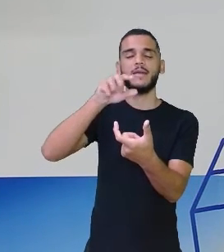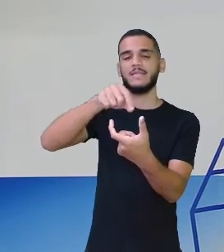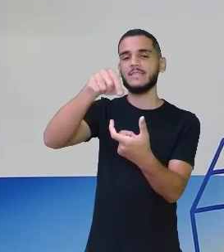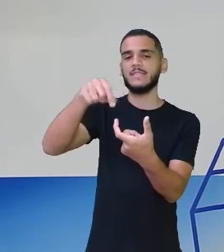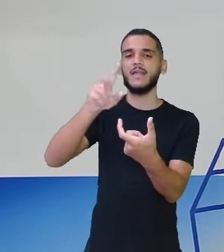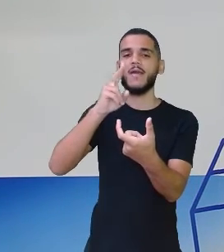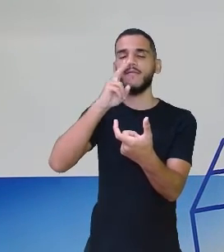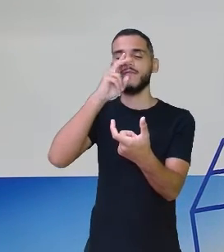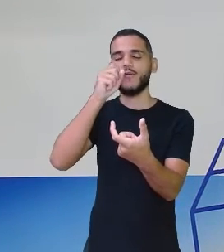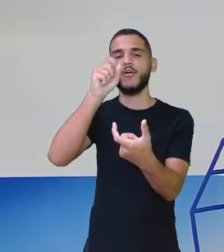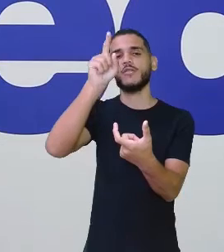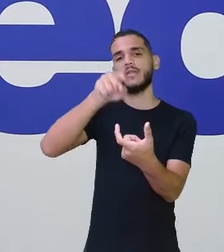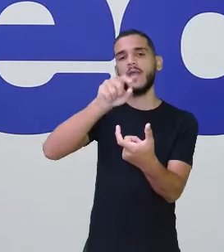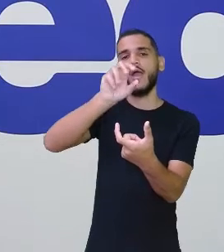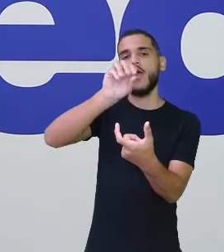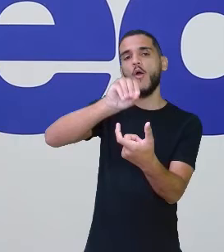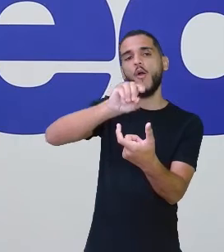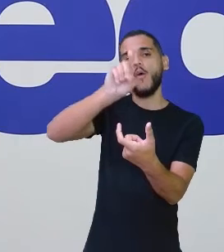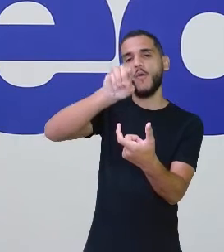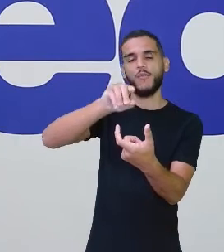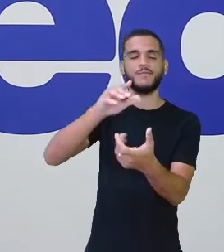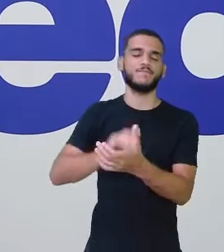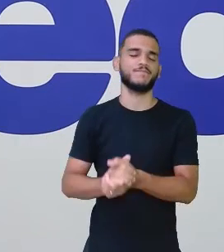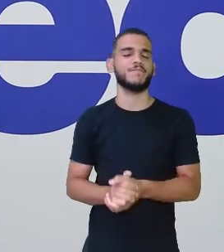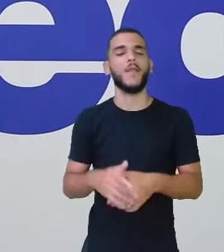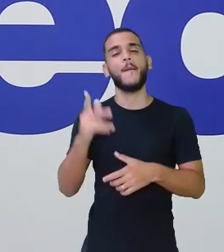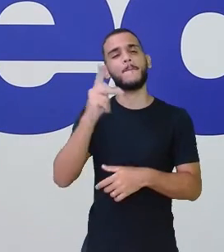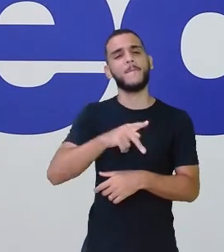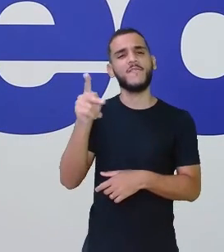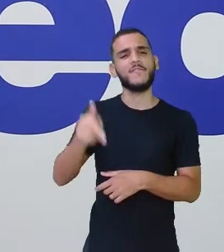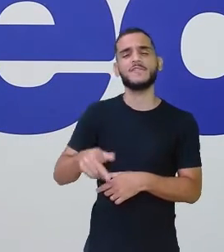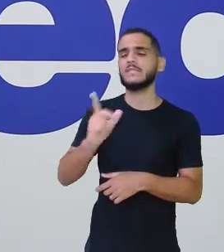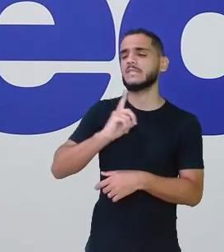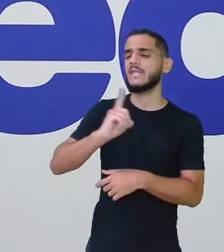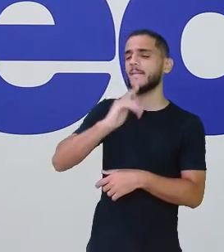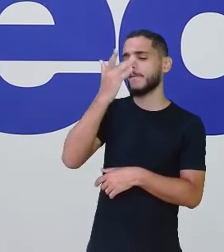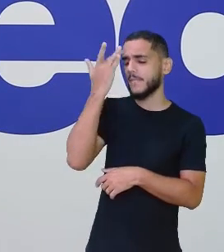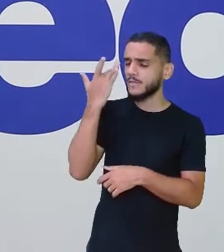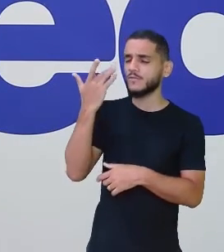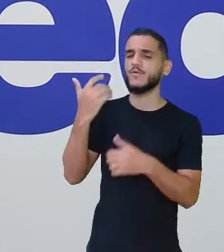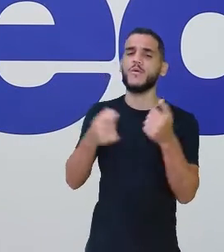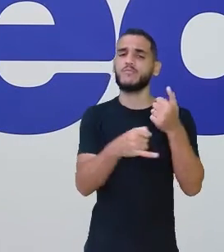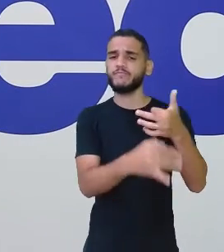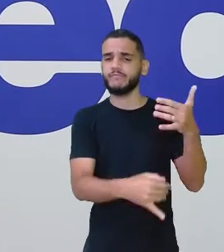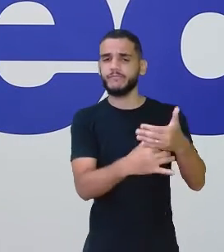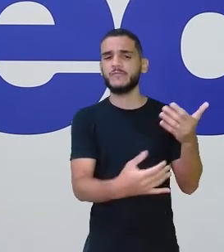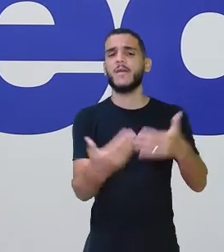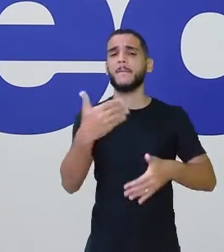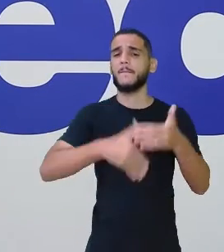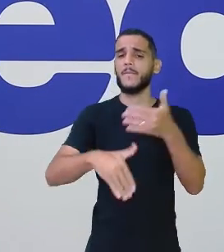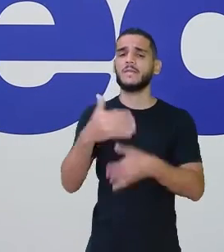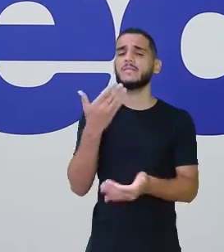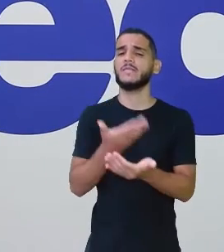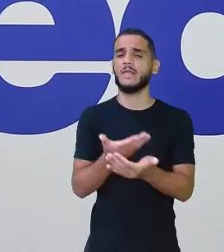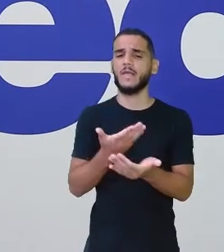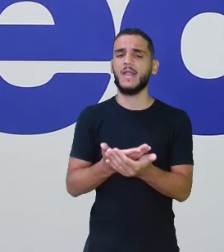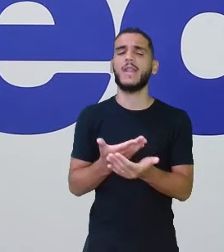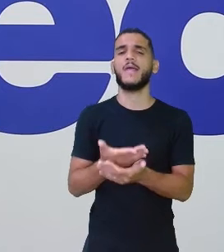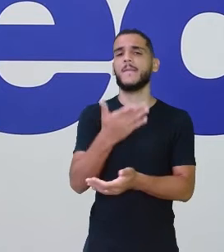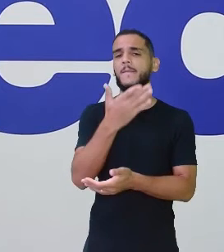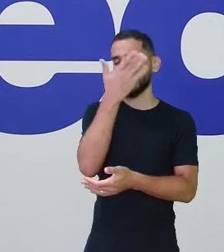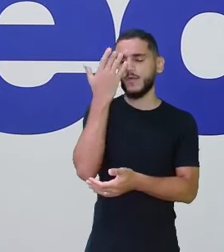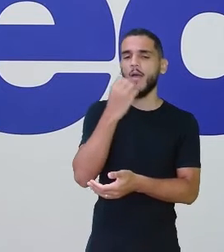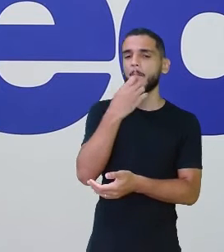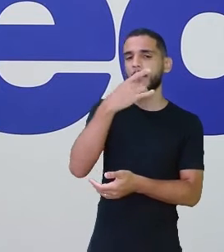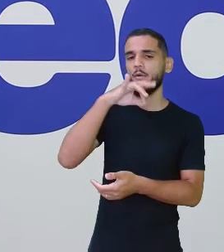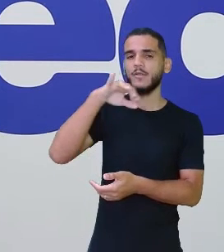gente acompanhando a aula? Tem sim, temos sim. Por aqui já nós encontramos, dando um bom dia pra